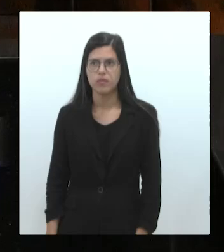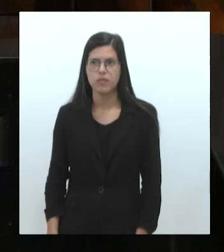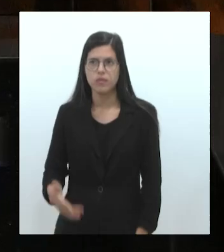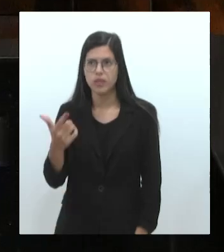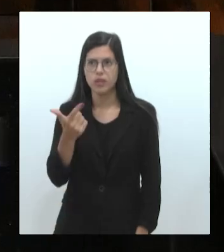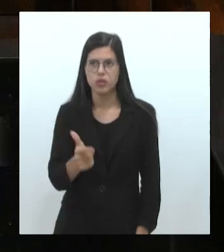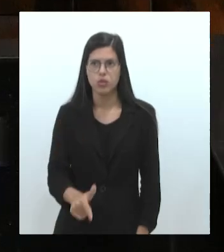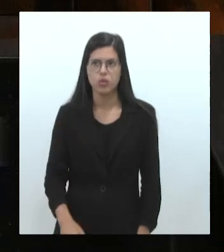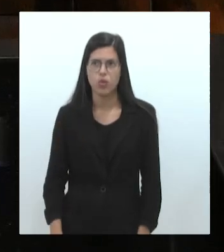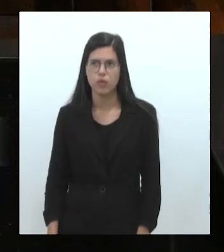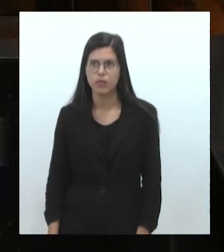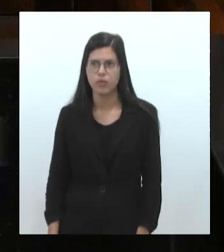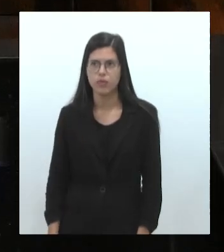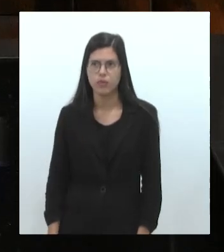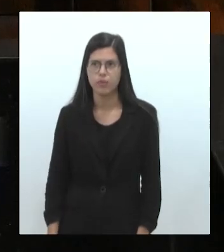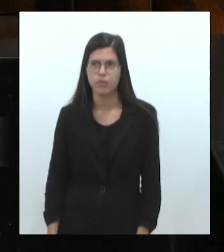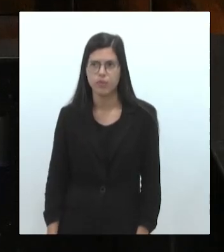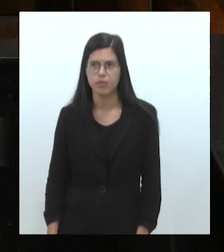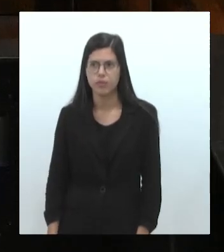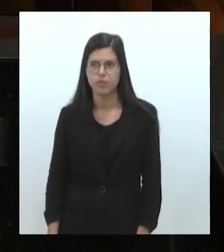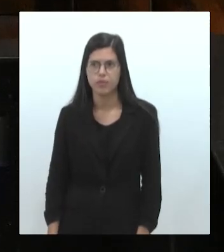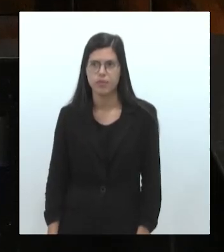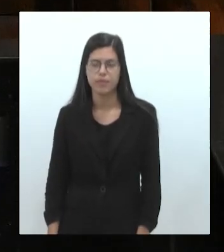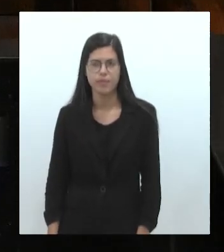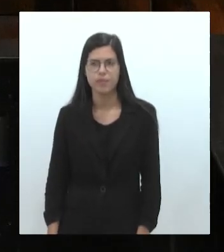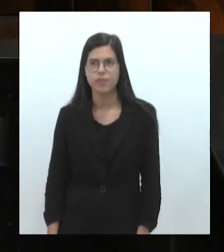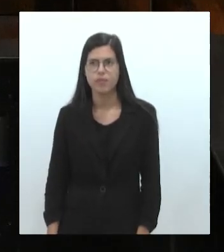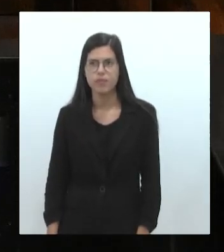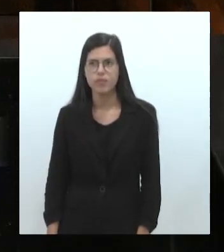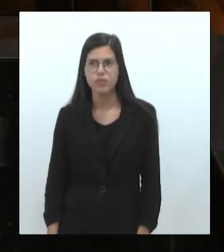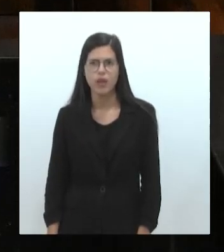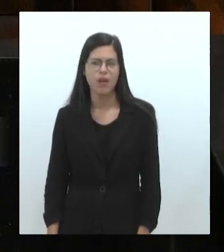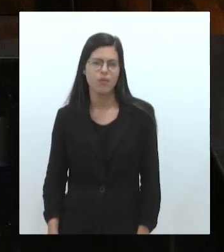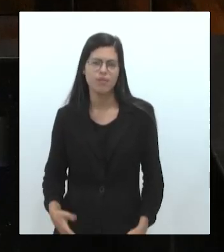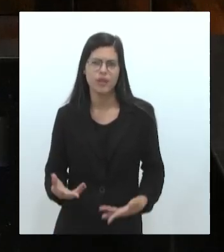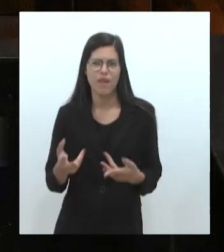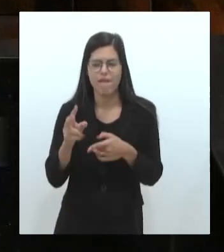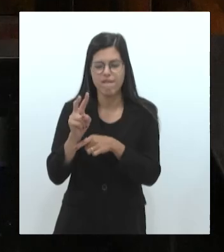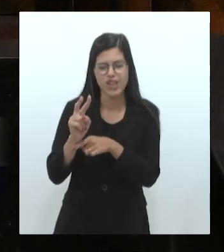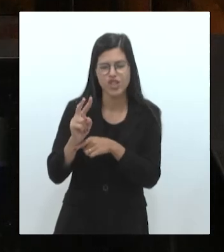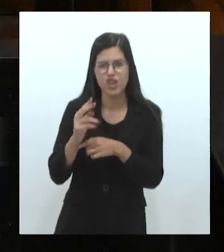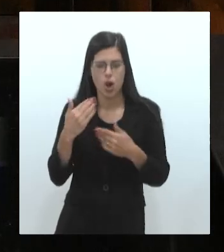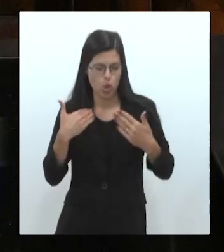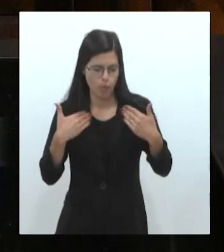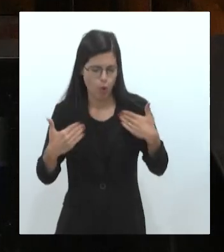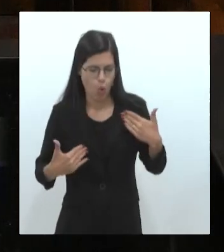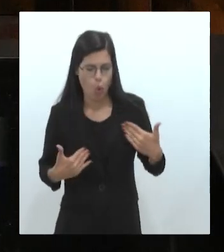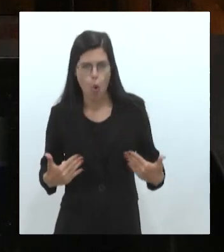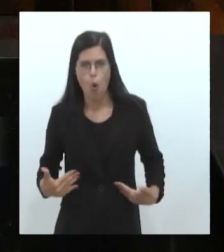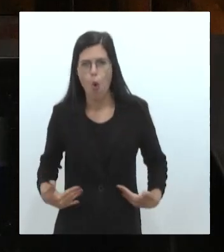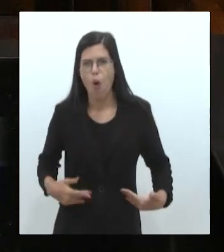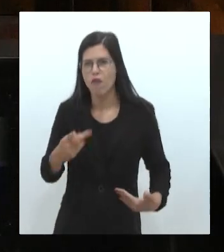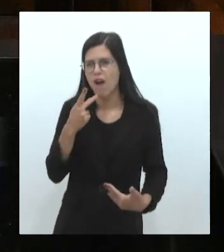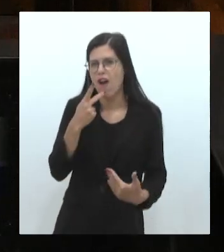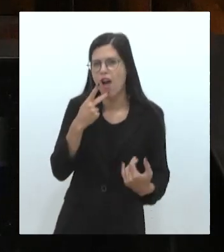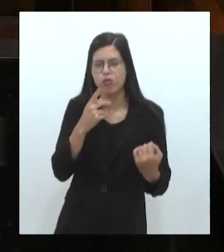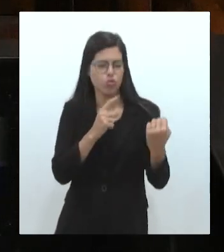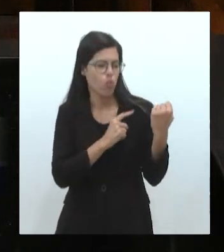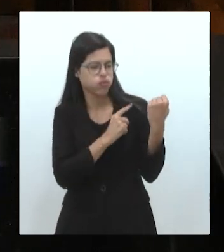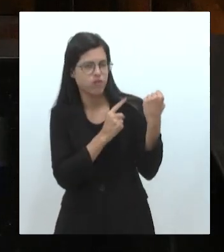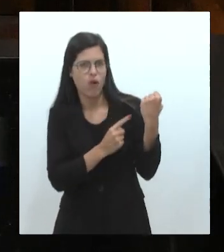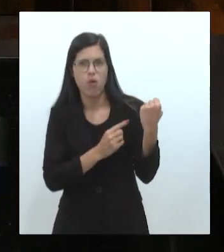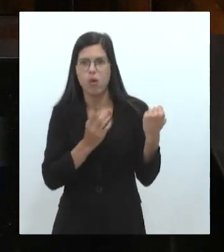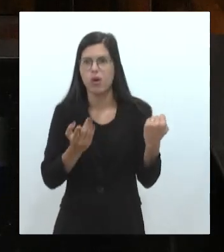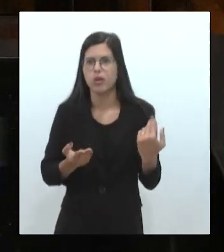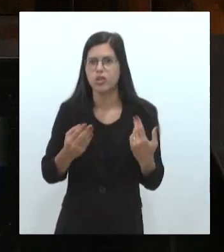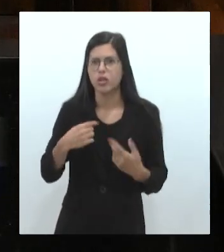vez, prefeito, não sendo redundante, ao invés de você tomar conta do meu corpo, me chamar de bombadinho, das minhas roupas, da forma que eu me